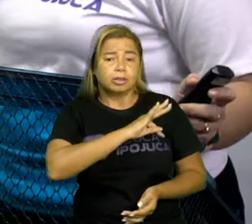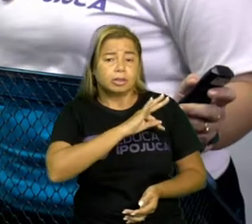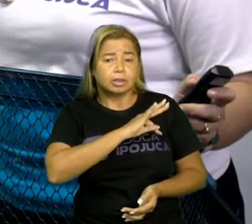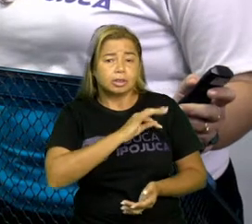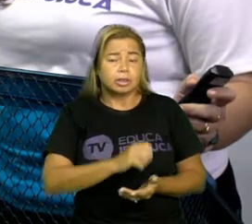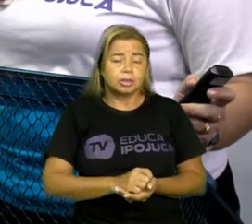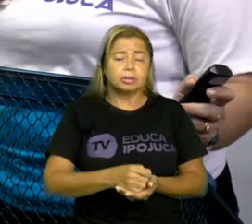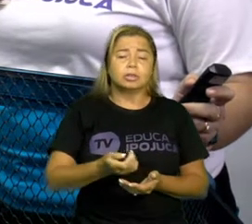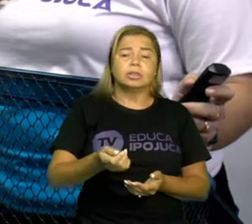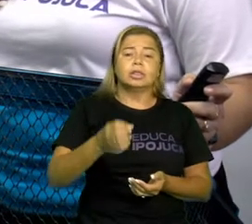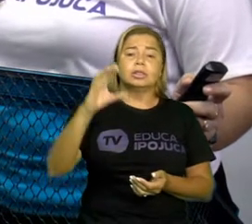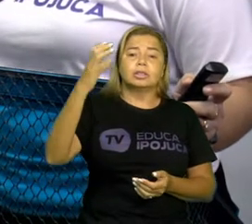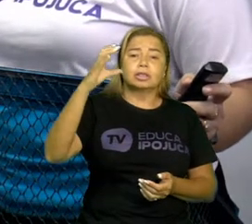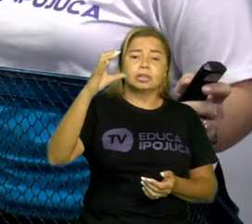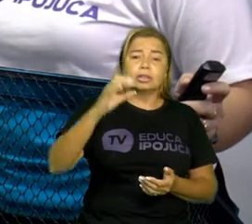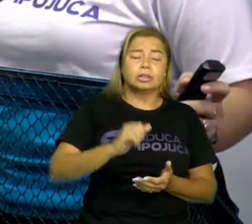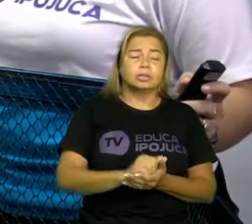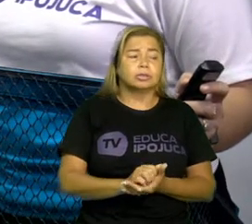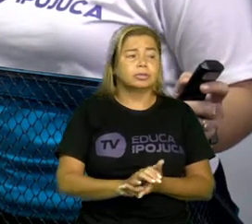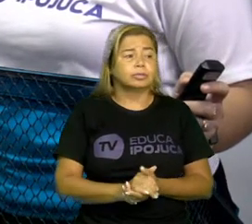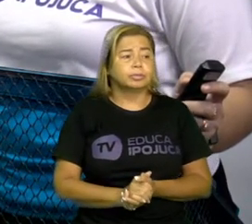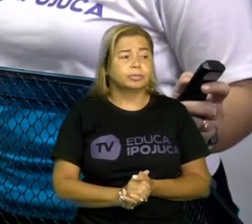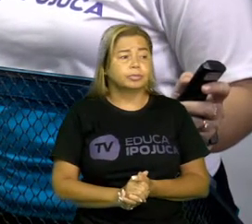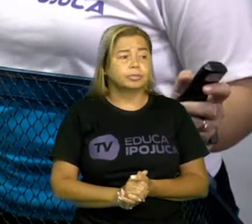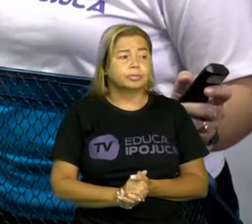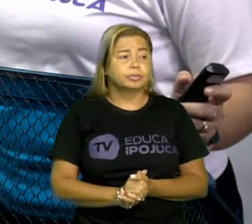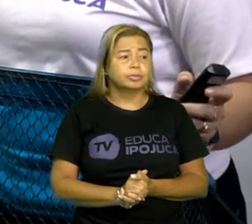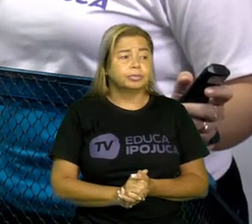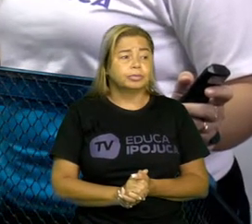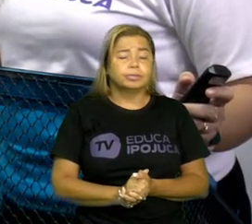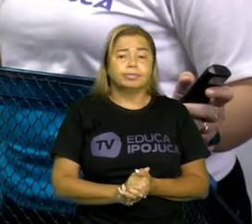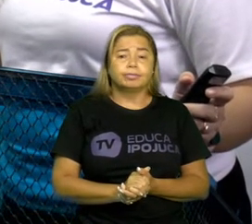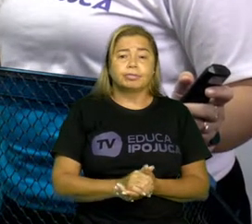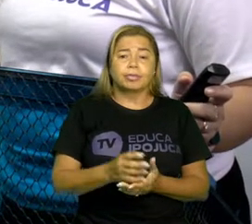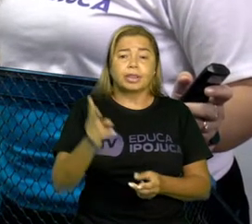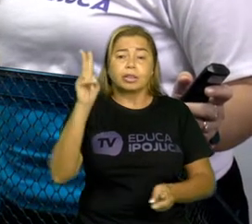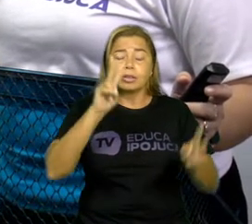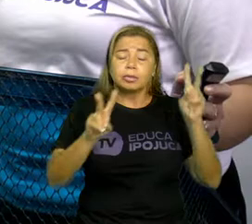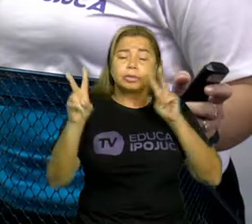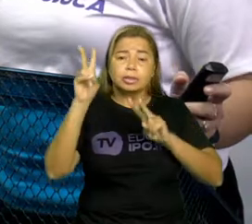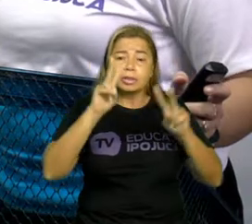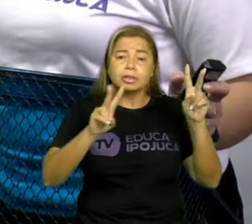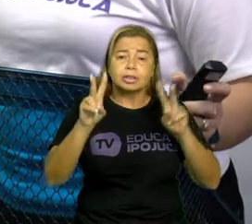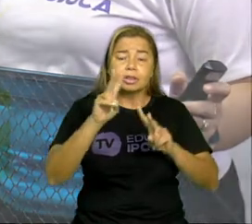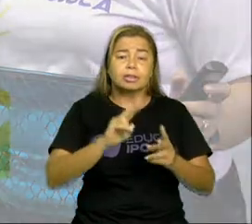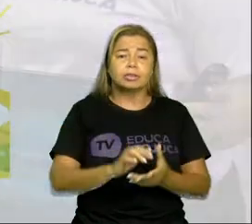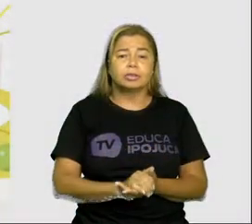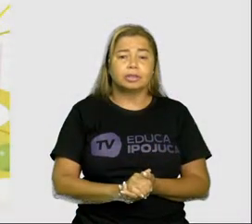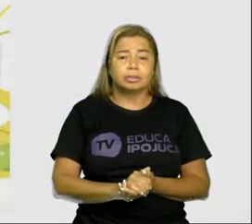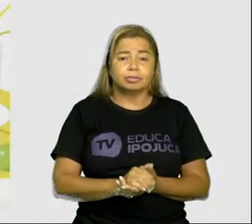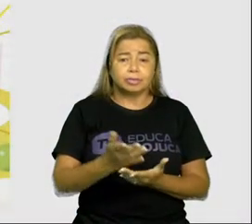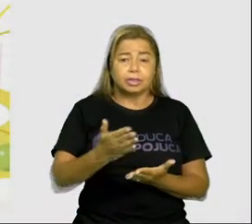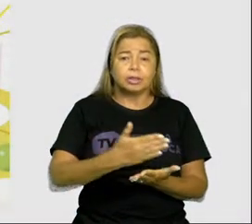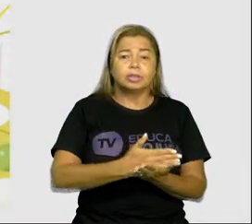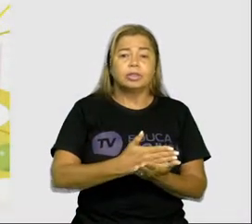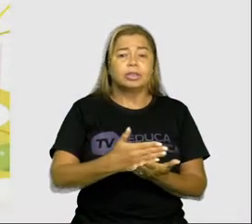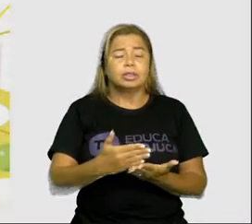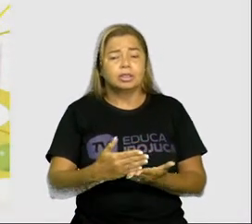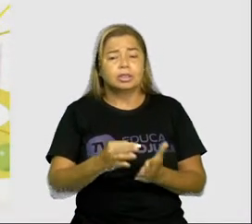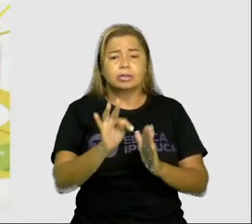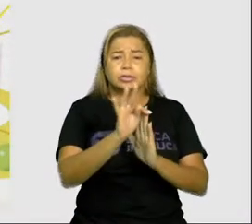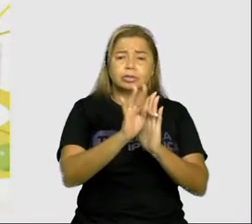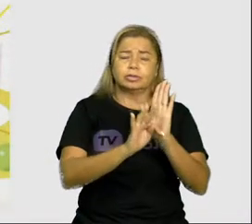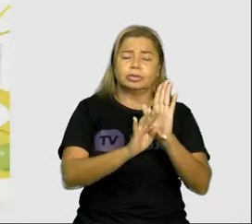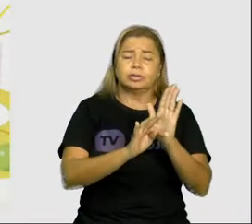científico e o título atrativo. Observem aí, Esse daí é o início de um